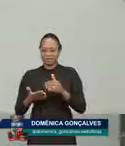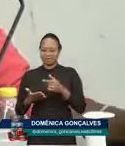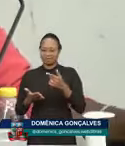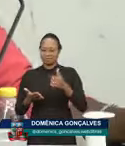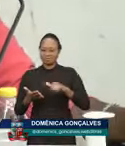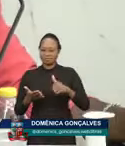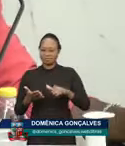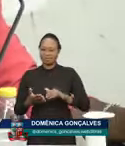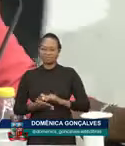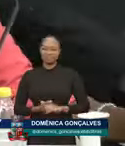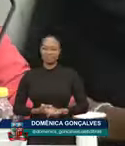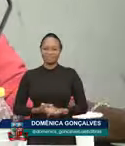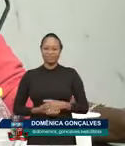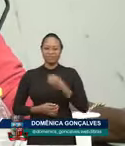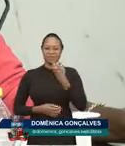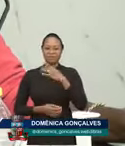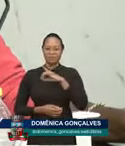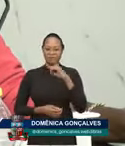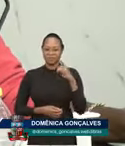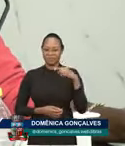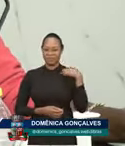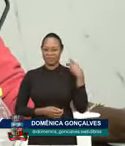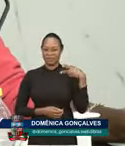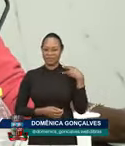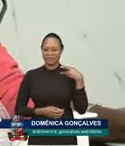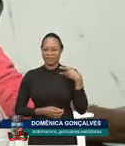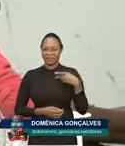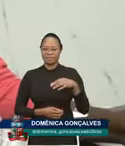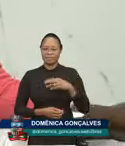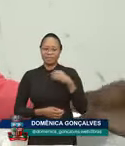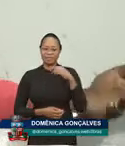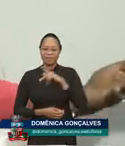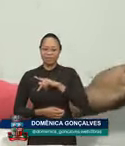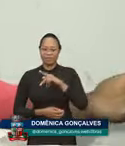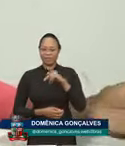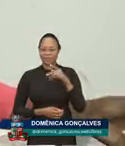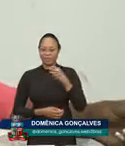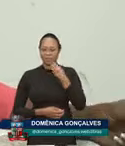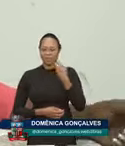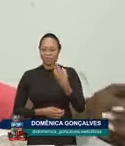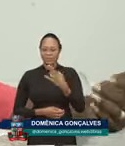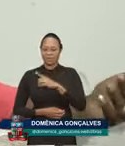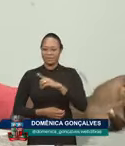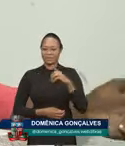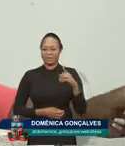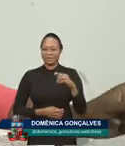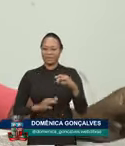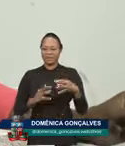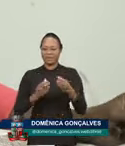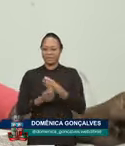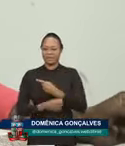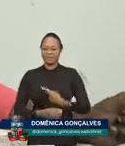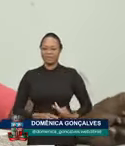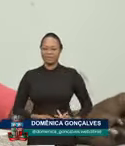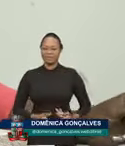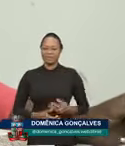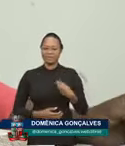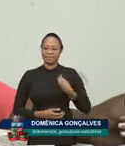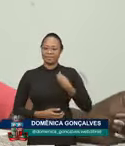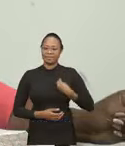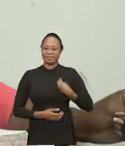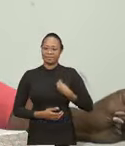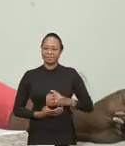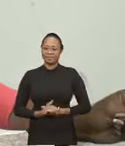Bom dia, senhor presidente, bom dia, vereadores, bom dia, TV Câmara, bom dia a todos aqui presentes e a todos que nos assistem.